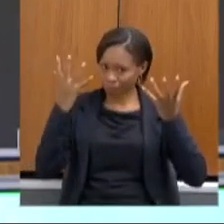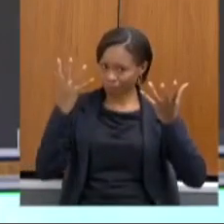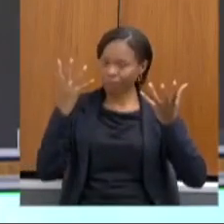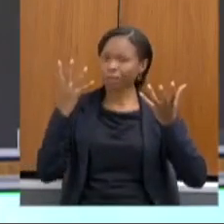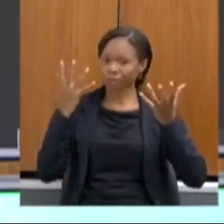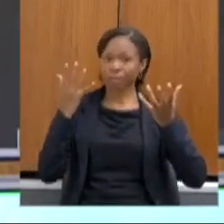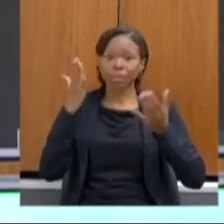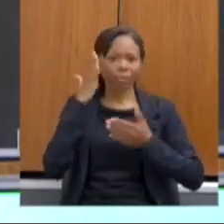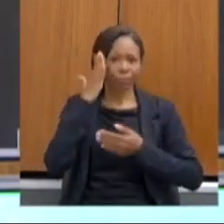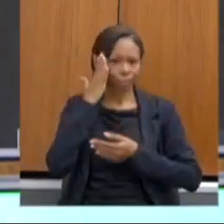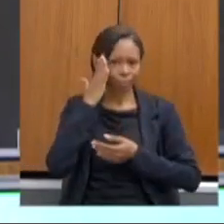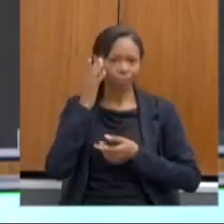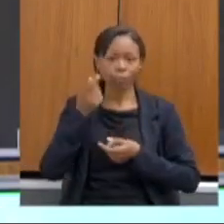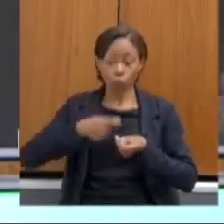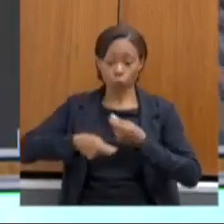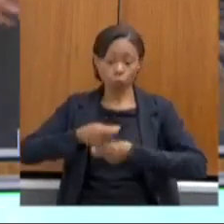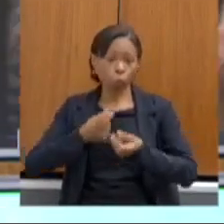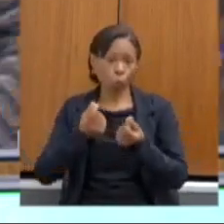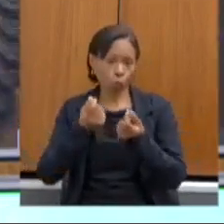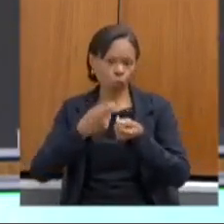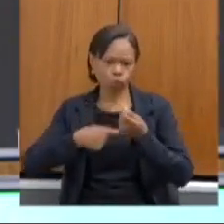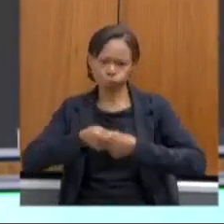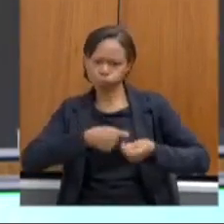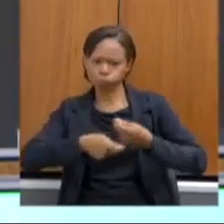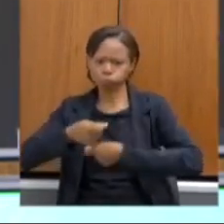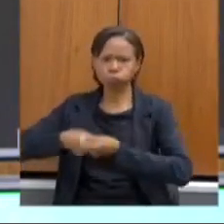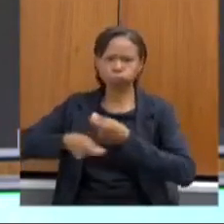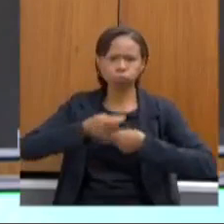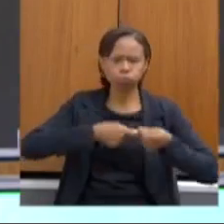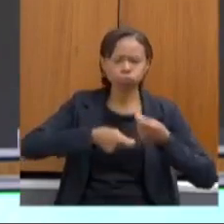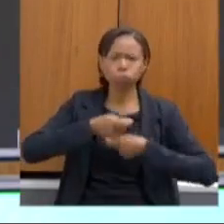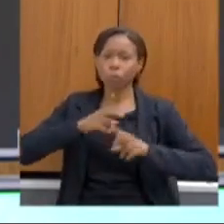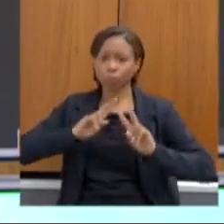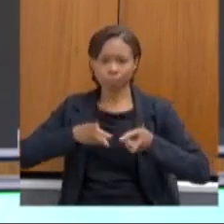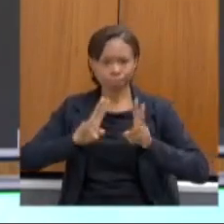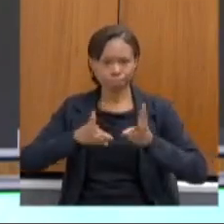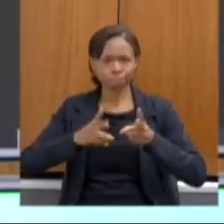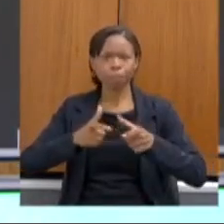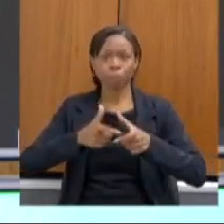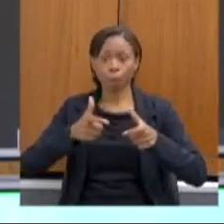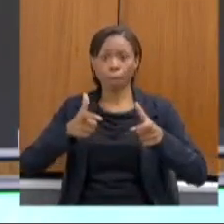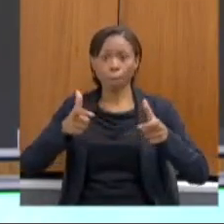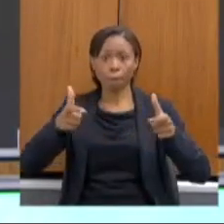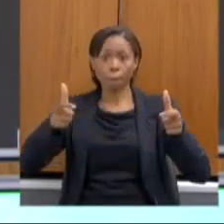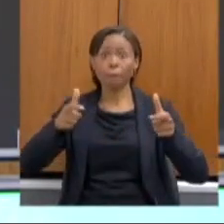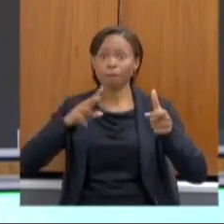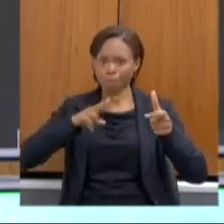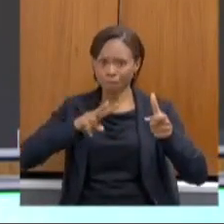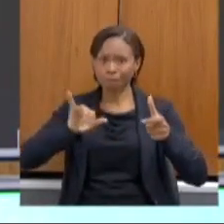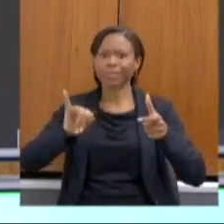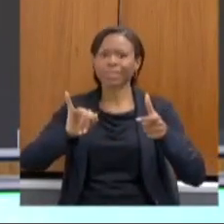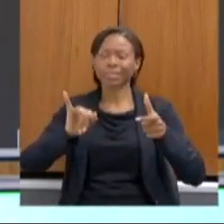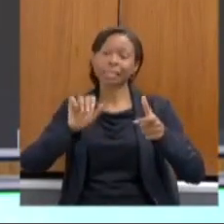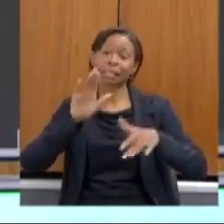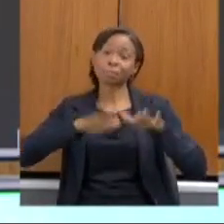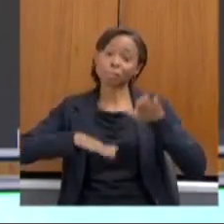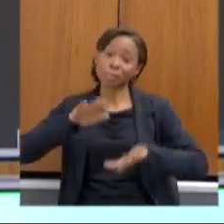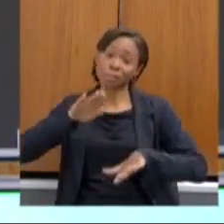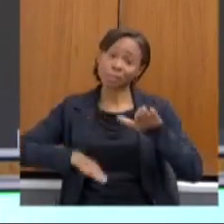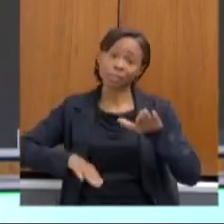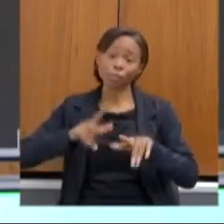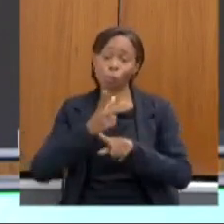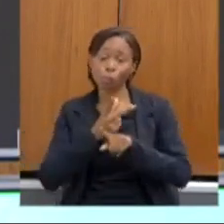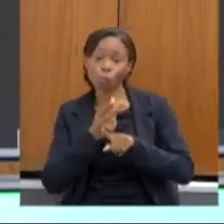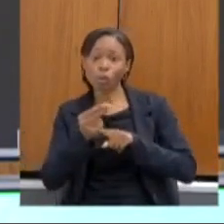que os negócios continuaram sendo feito ampliados dependendo da Conquista de